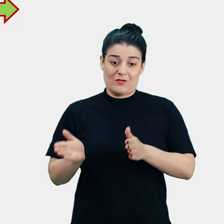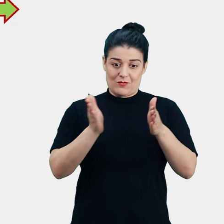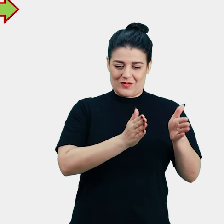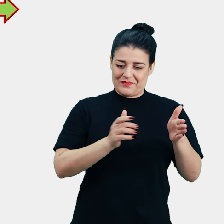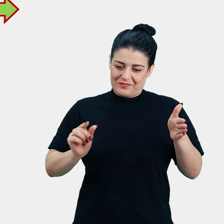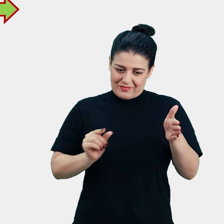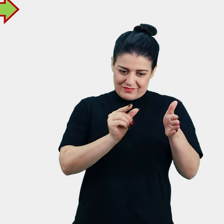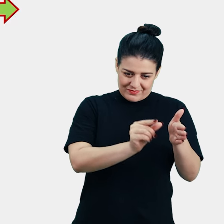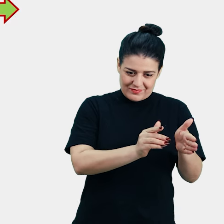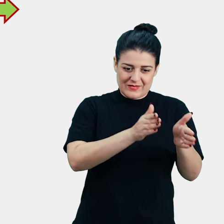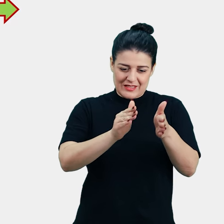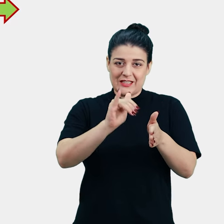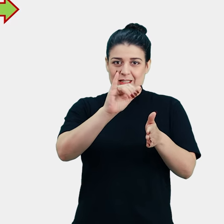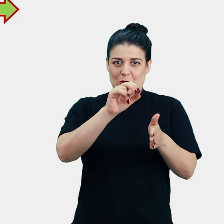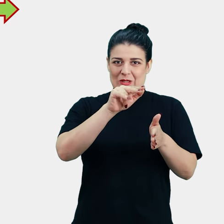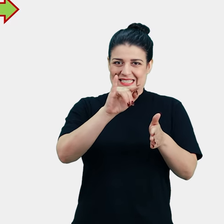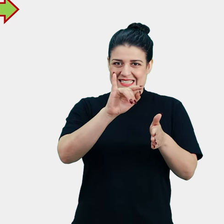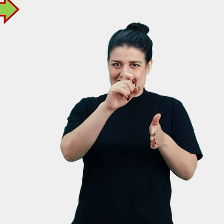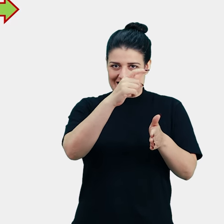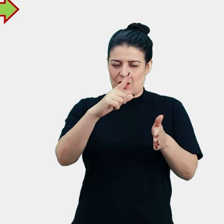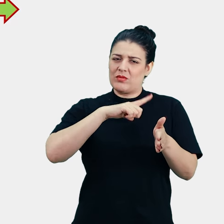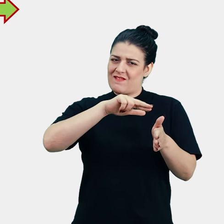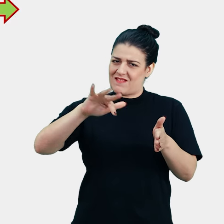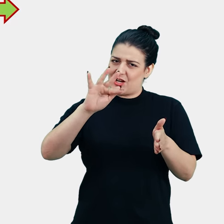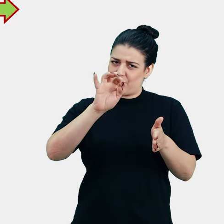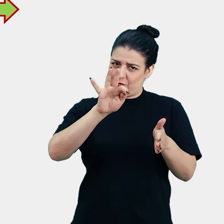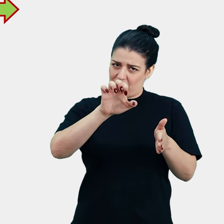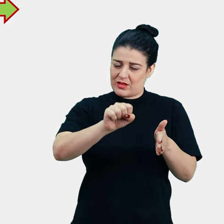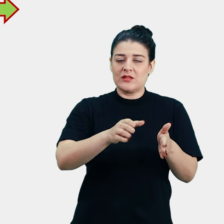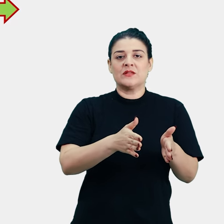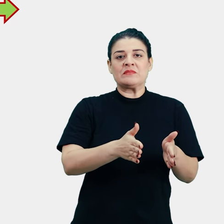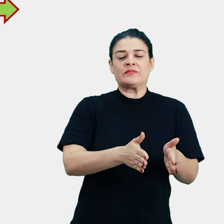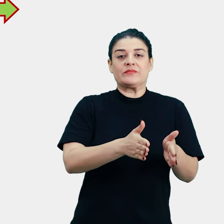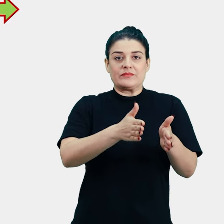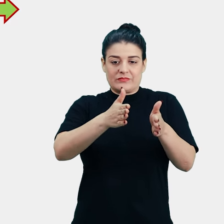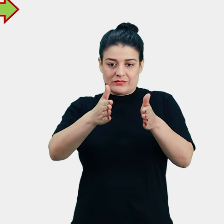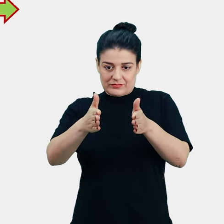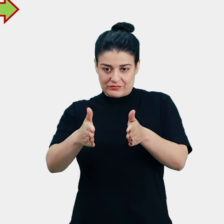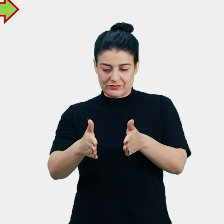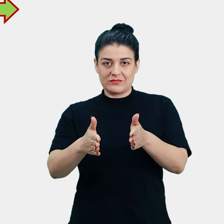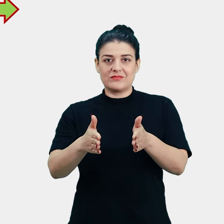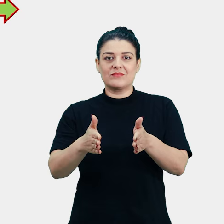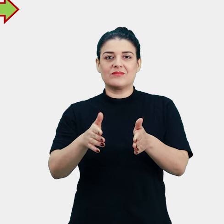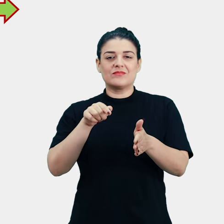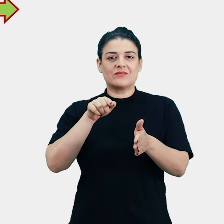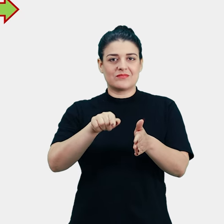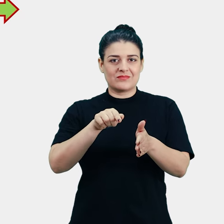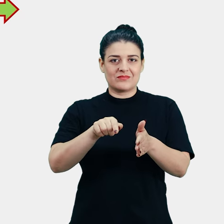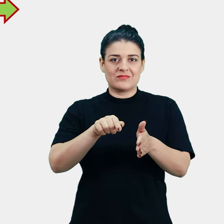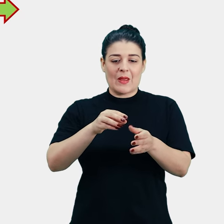amostra, ionização, né? Nós temos as fontes de ionização, tá? E aí nós vamos ter